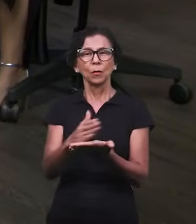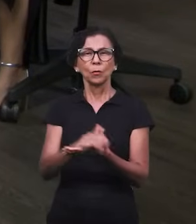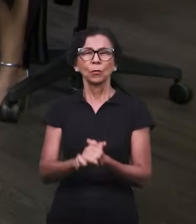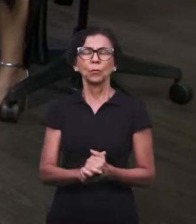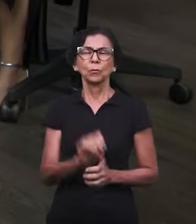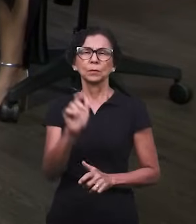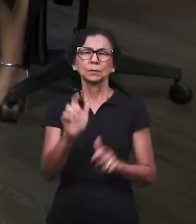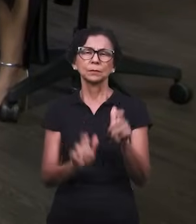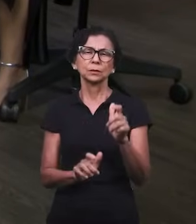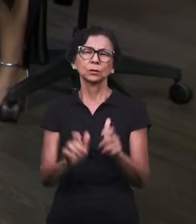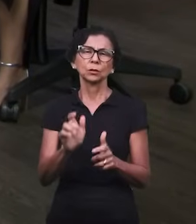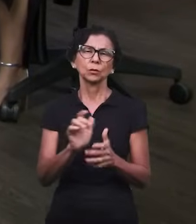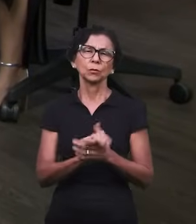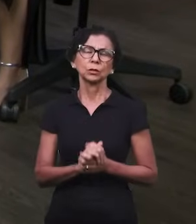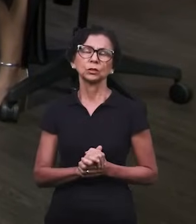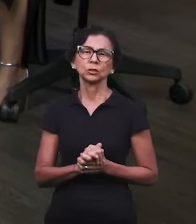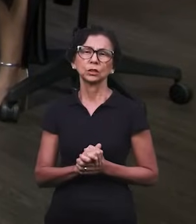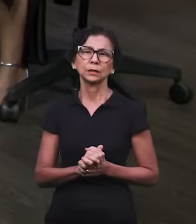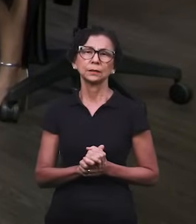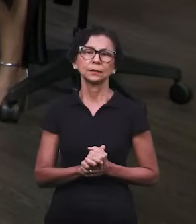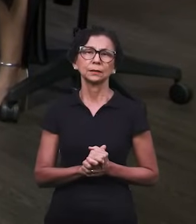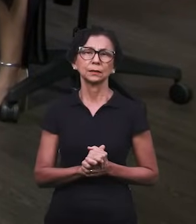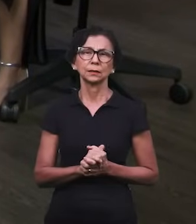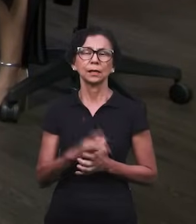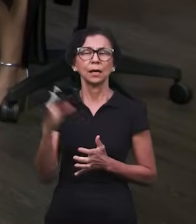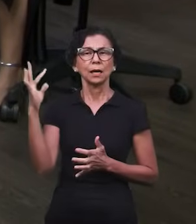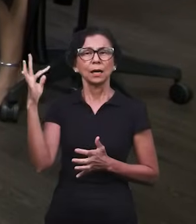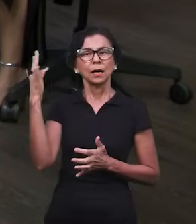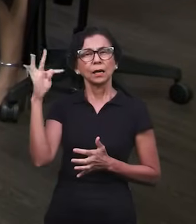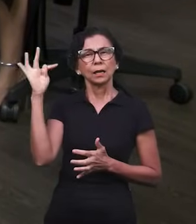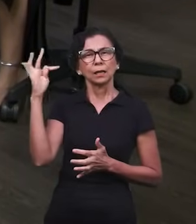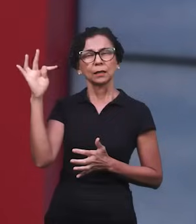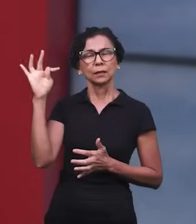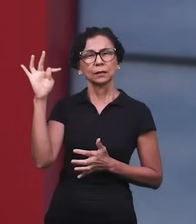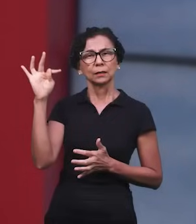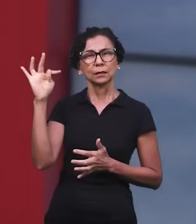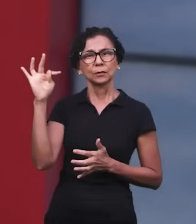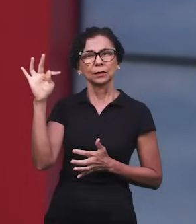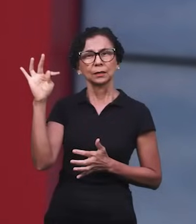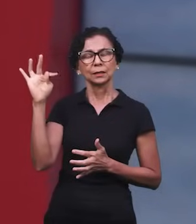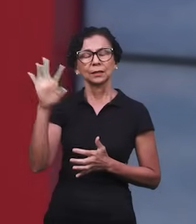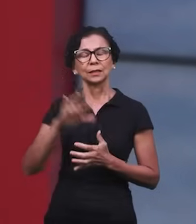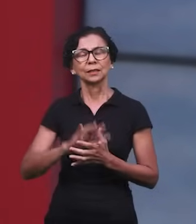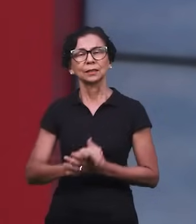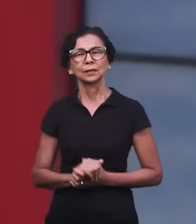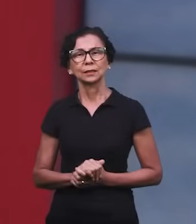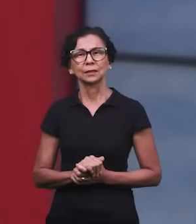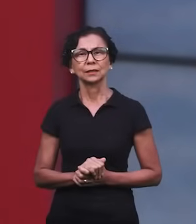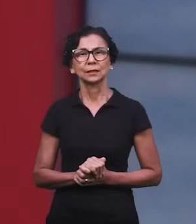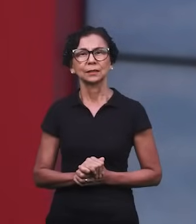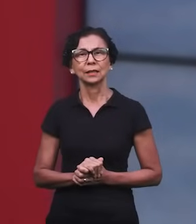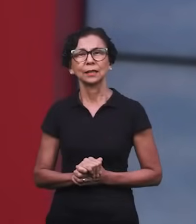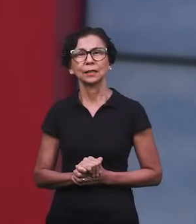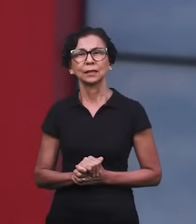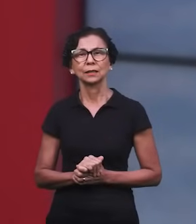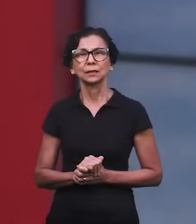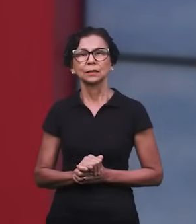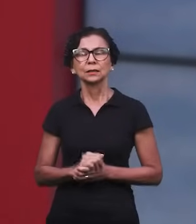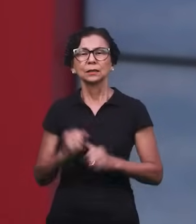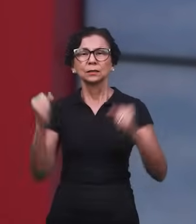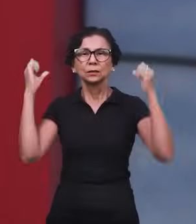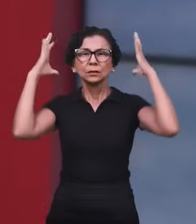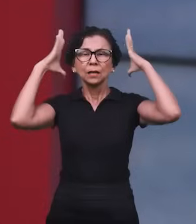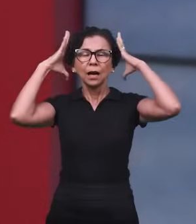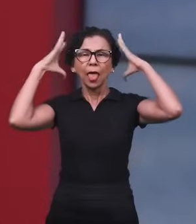teoria da evolução, segundo aquela principal obra escrita por Darwin, tem mais de